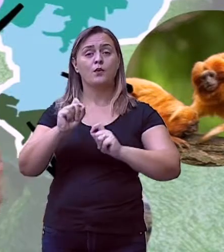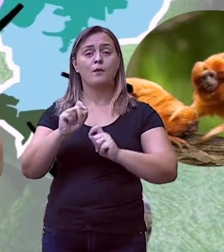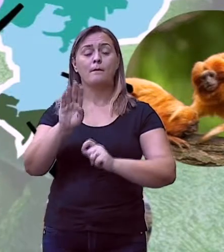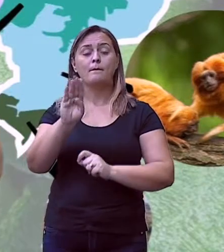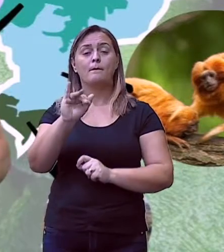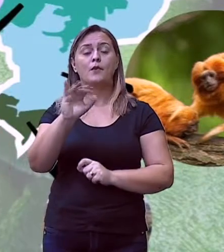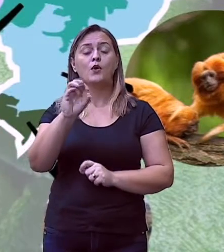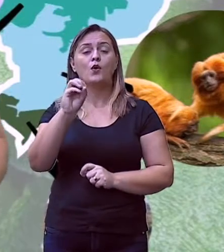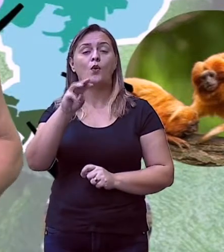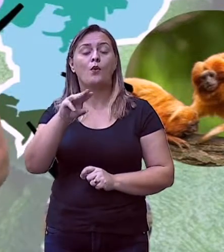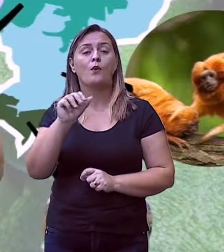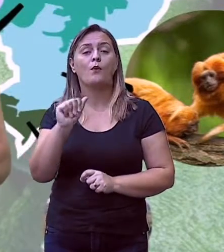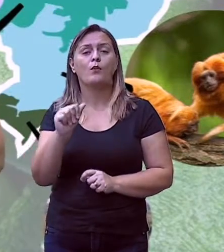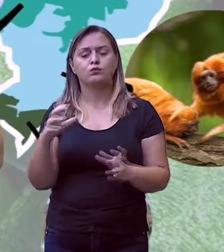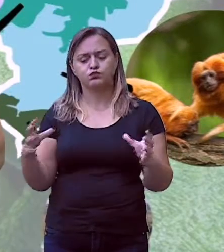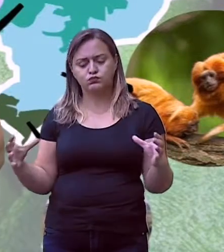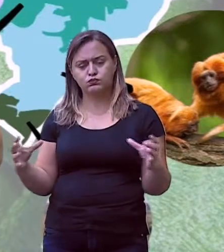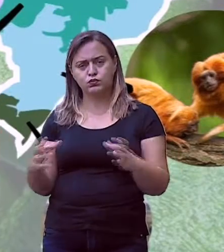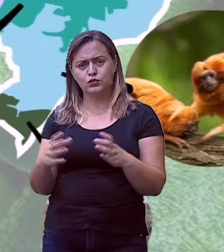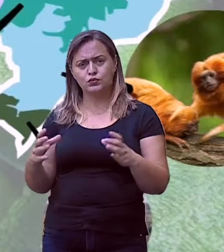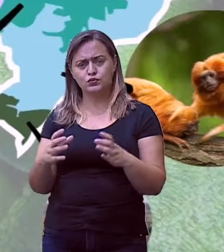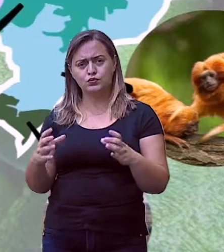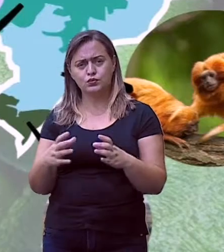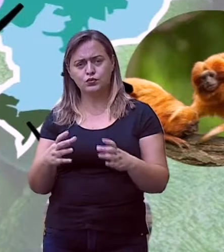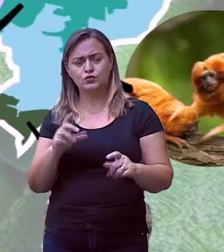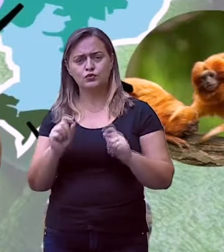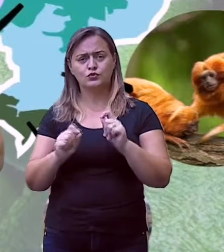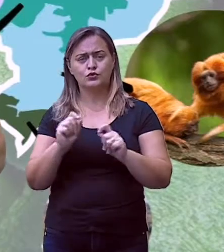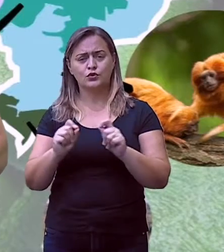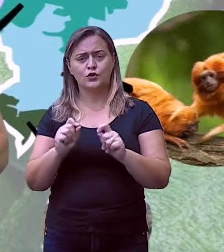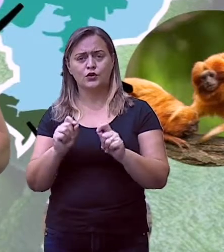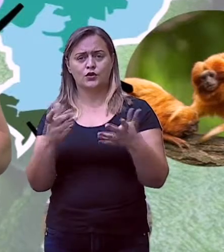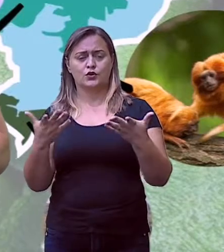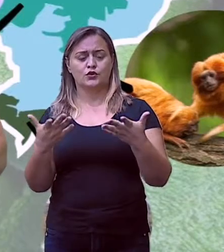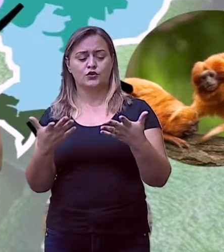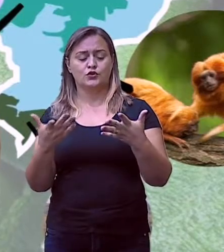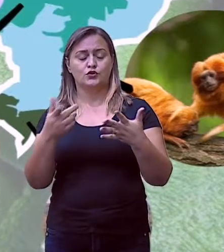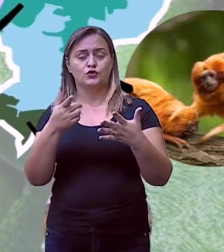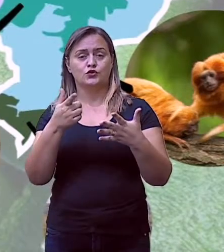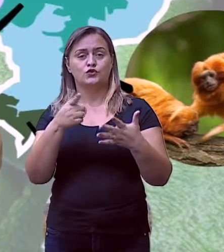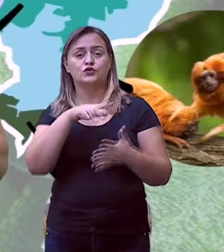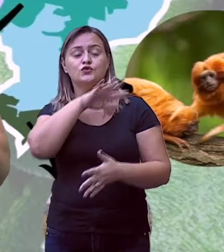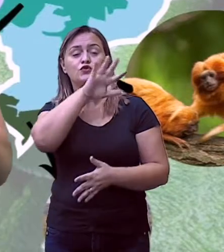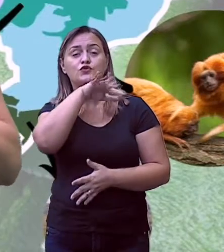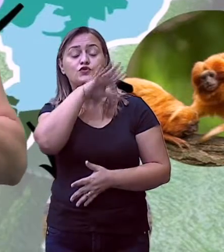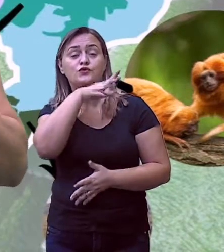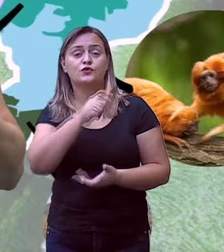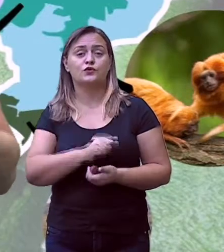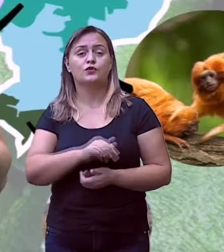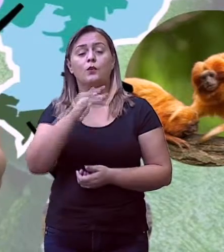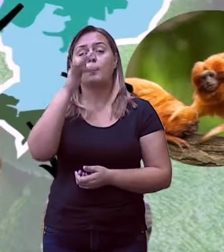mesmo? O que é o ecossistema, então? São espécies da flora e da fauna,